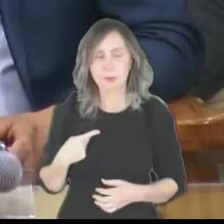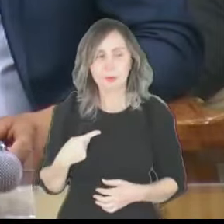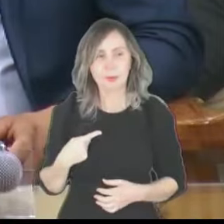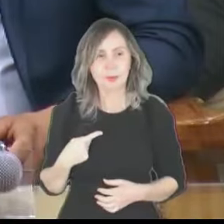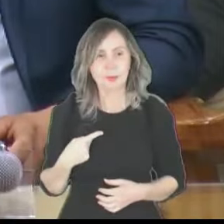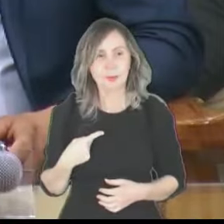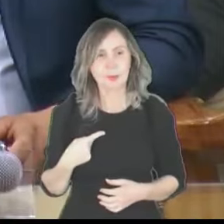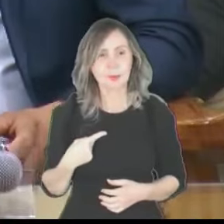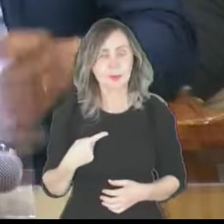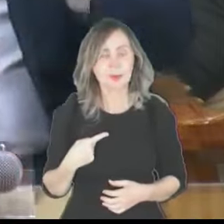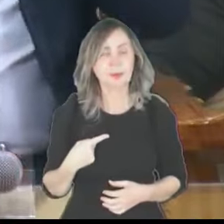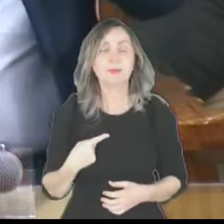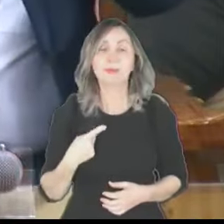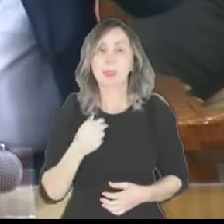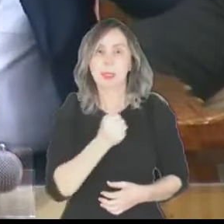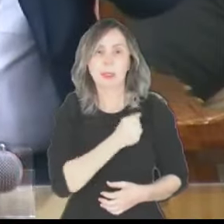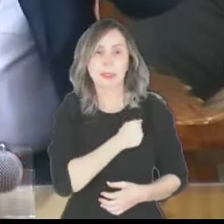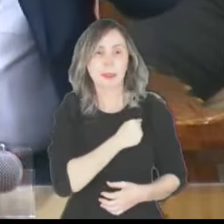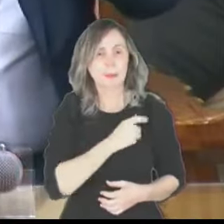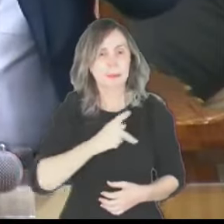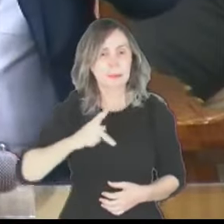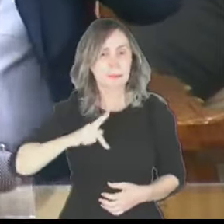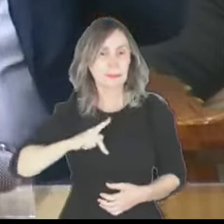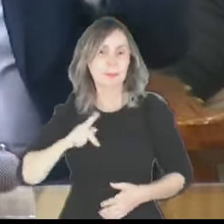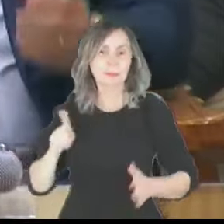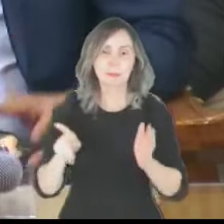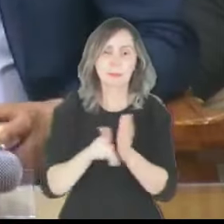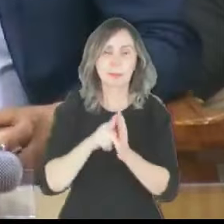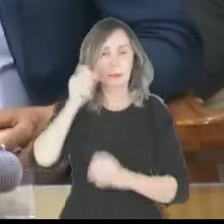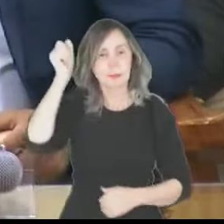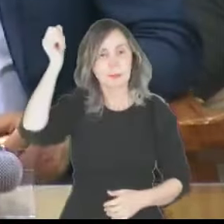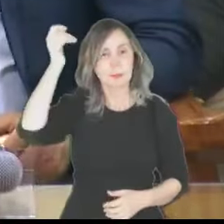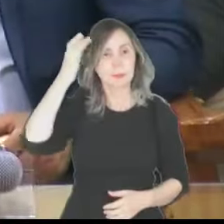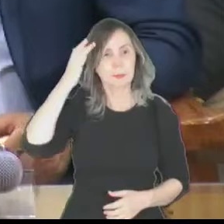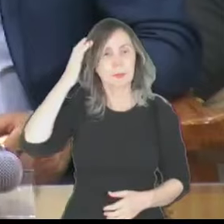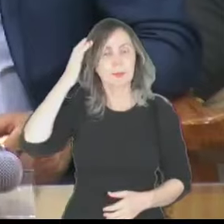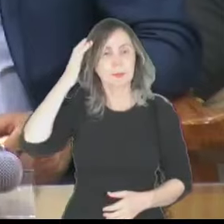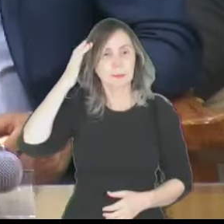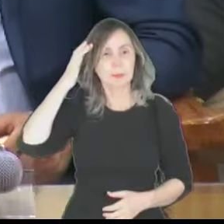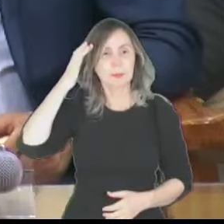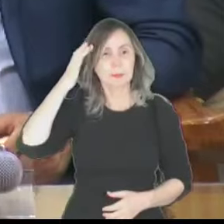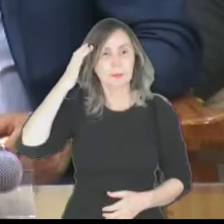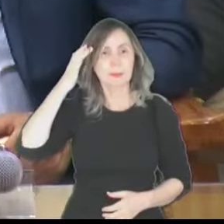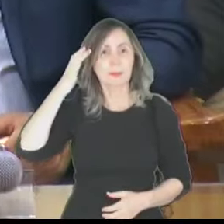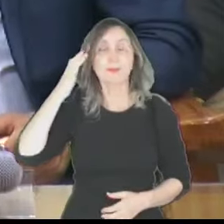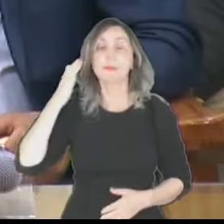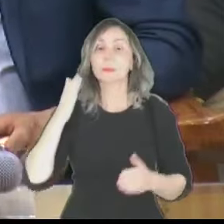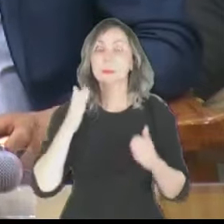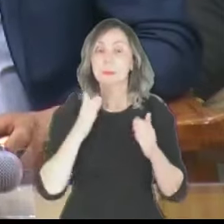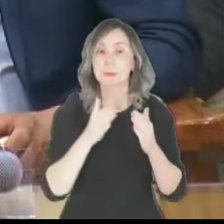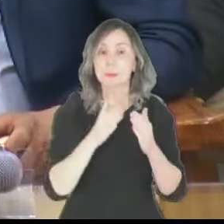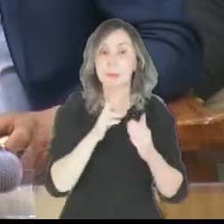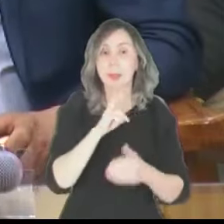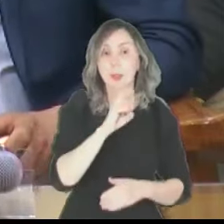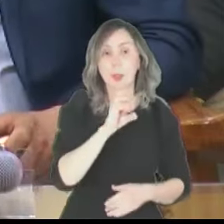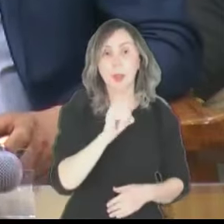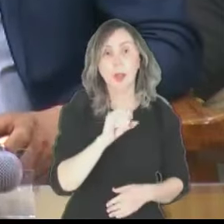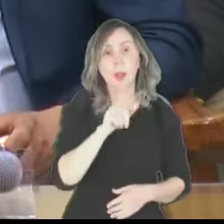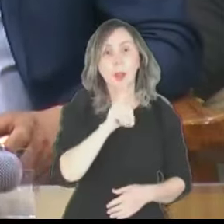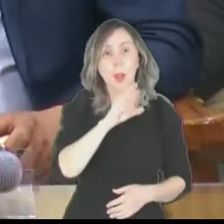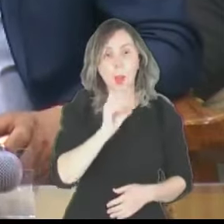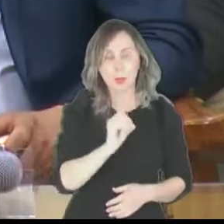ele como apóstolo da graça, ele diz, rogo-vos, paracaléu, porque isso é urgente,